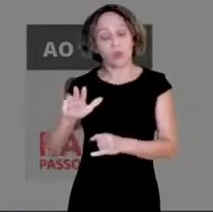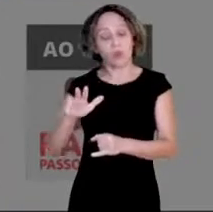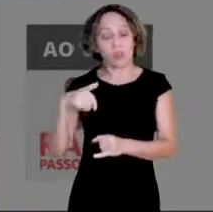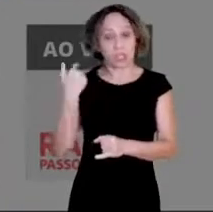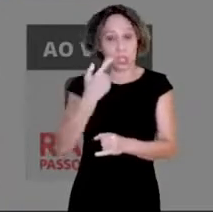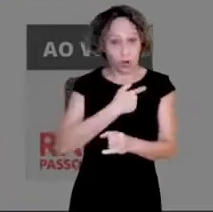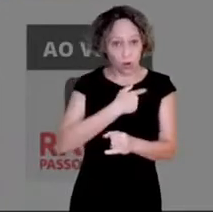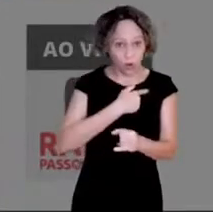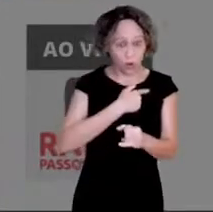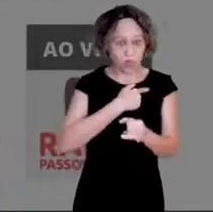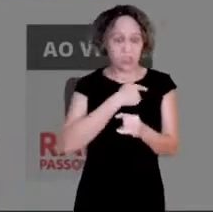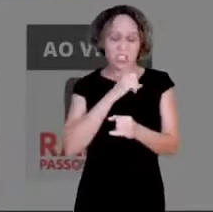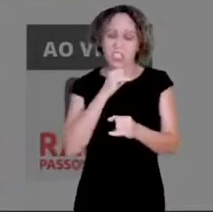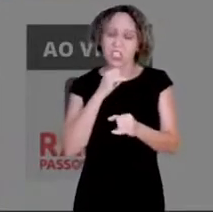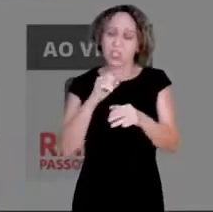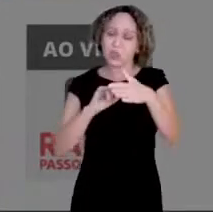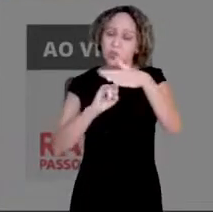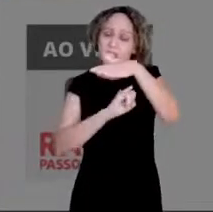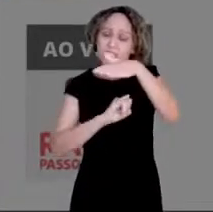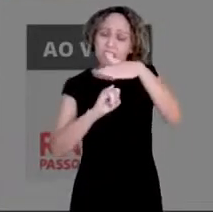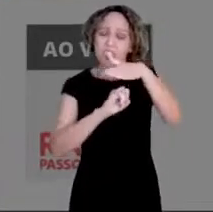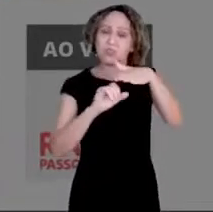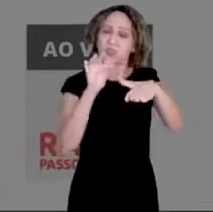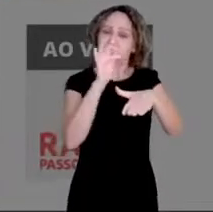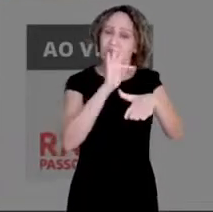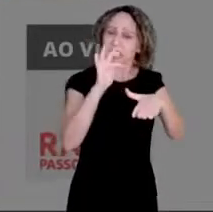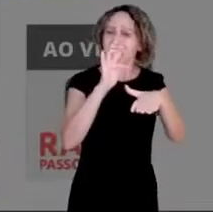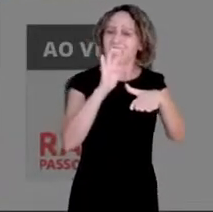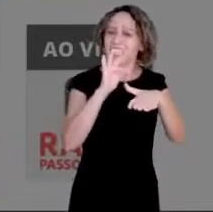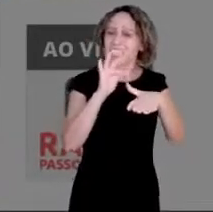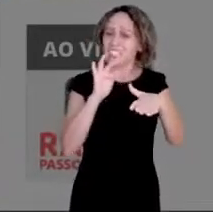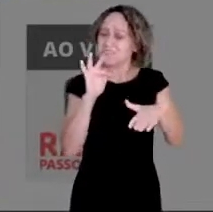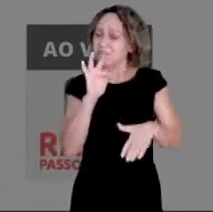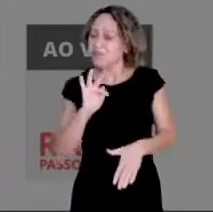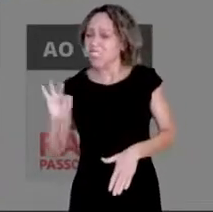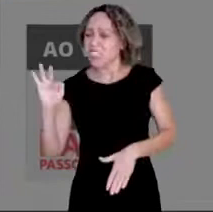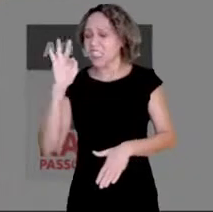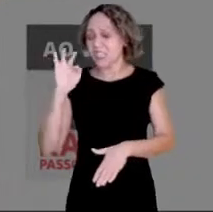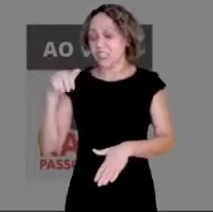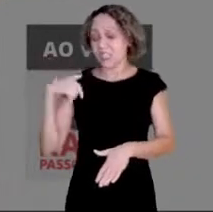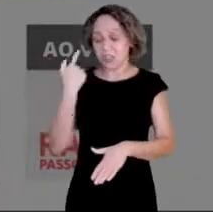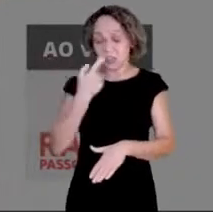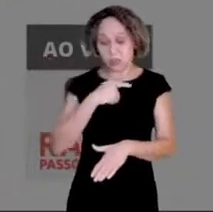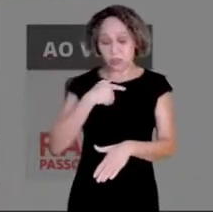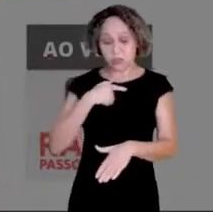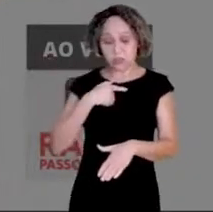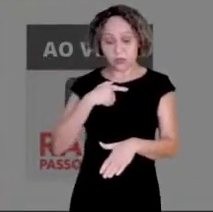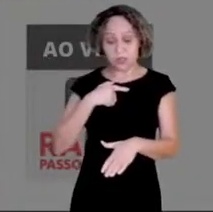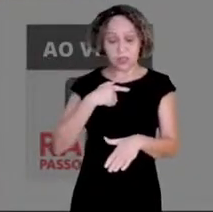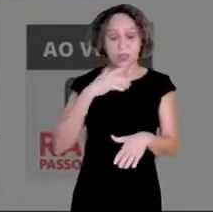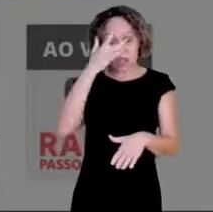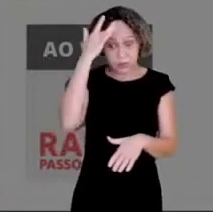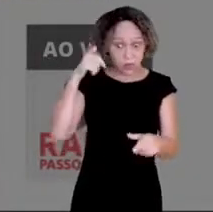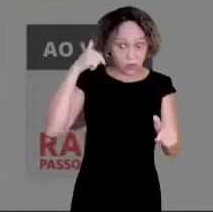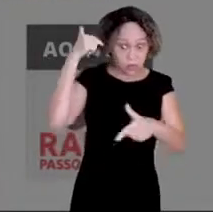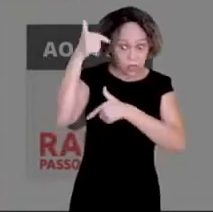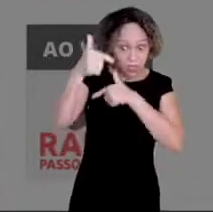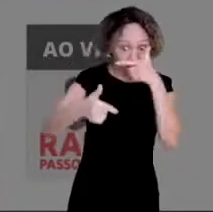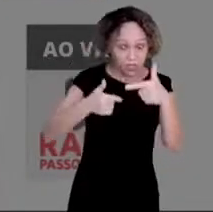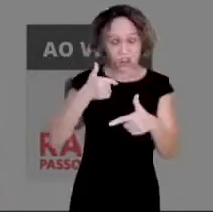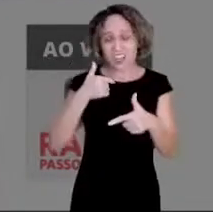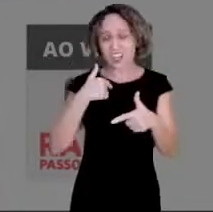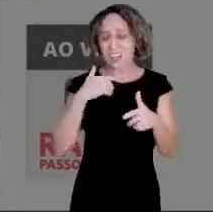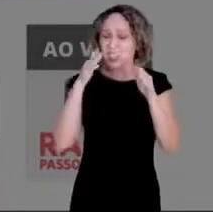Mas enquanto isso, o governo federal não se preocupa, enquanto ele corta, através dos nossos mandatos, dos nossos deputados, nós temos